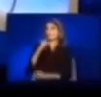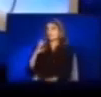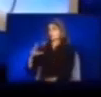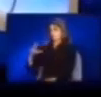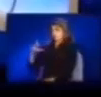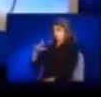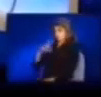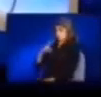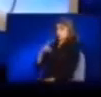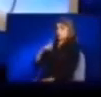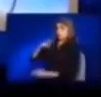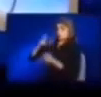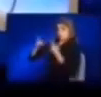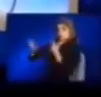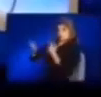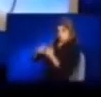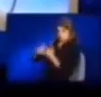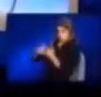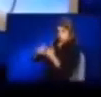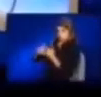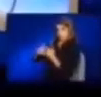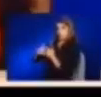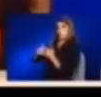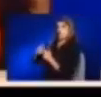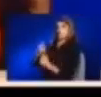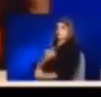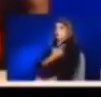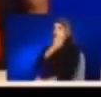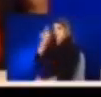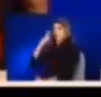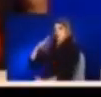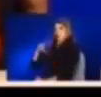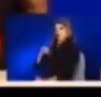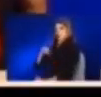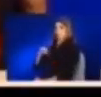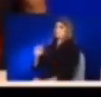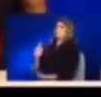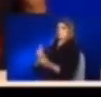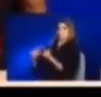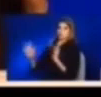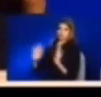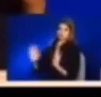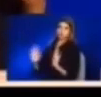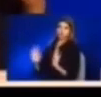bottom, se estiver preso e for um bottom de identificação, ele não é adorno.